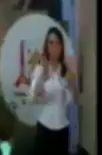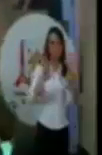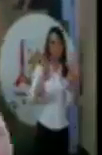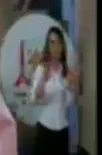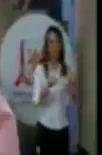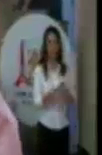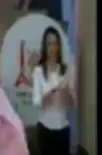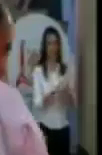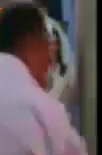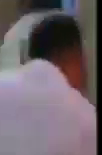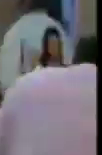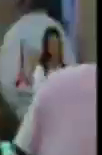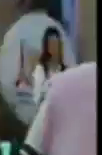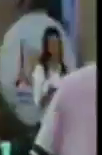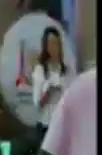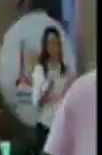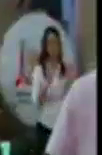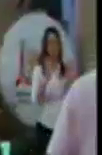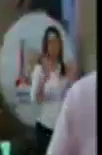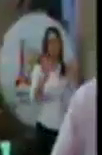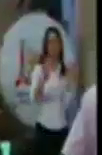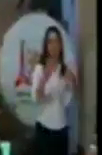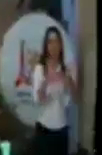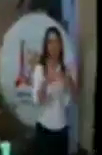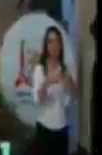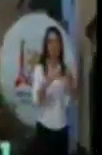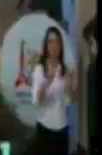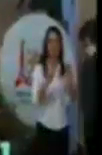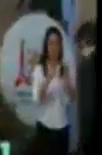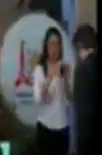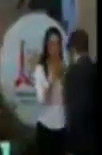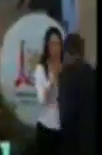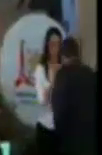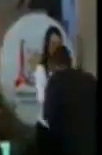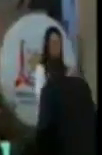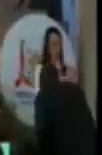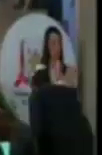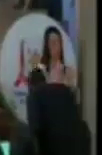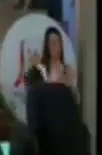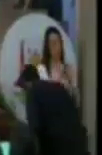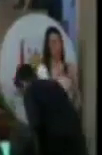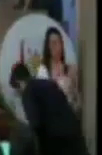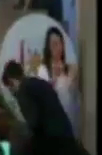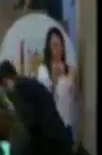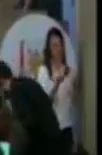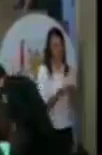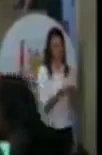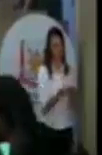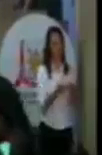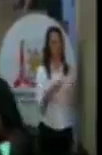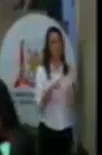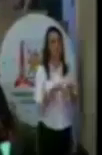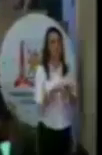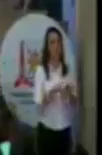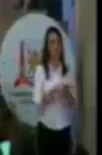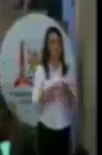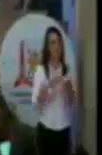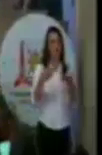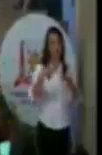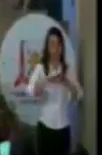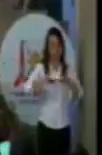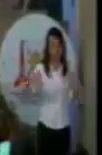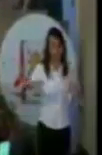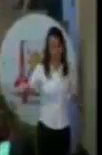sessão especial. Uma sessão especial de lançamento da Escola do Legislativo de Criciúma, proposta da